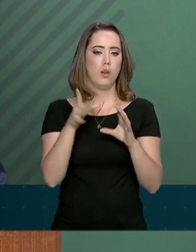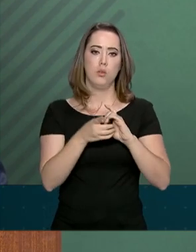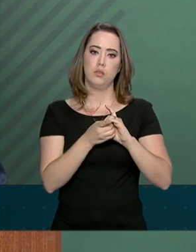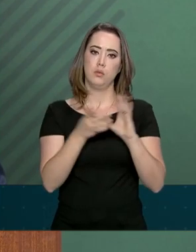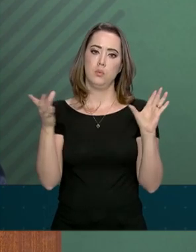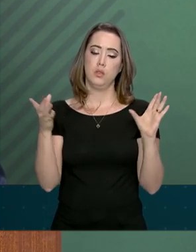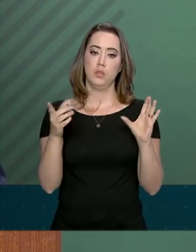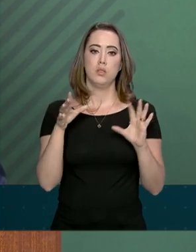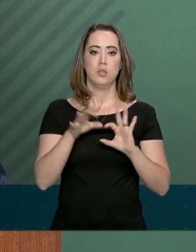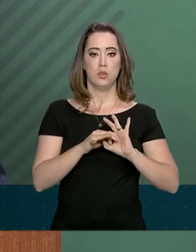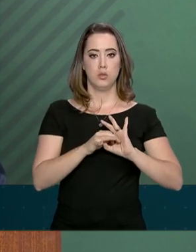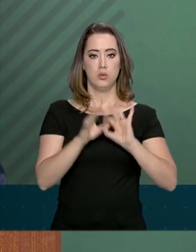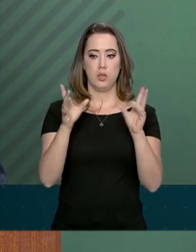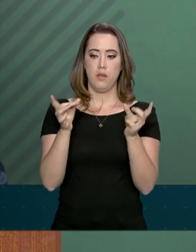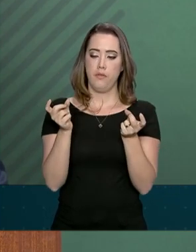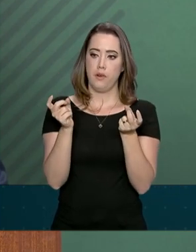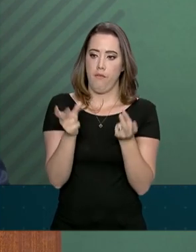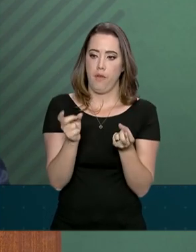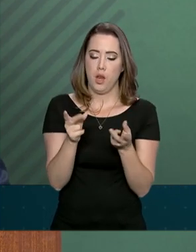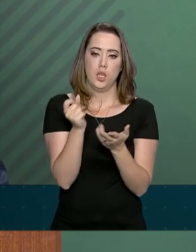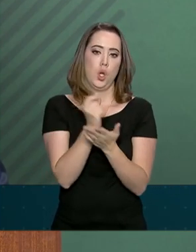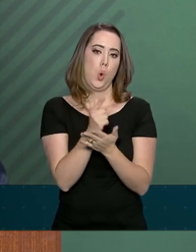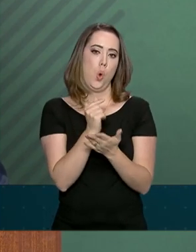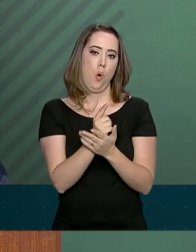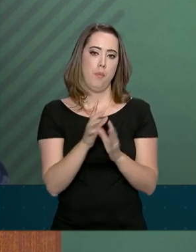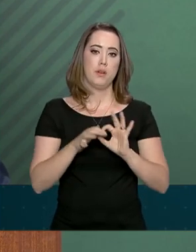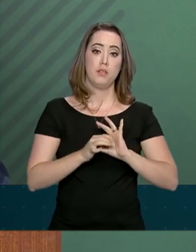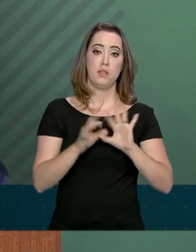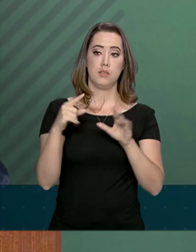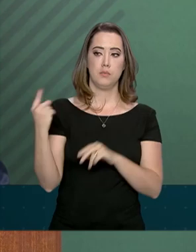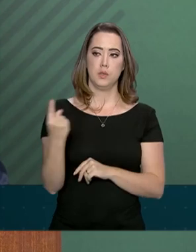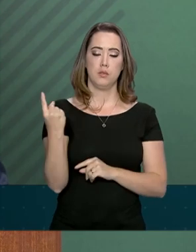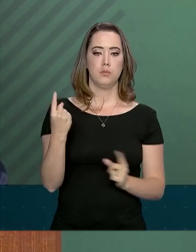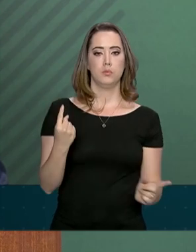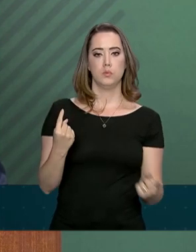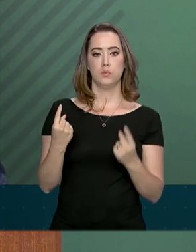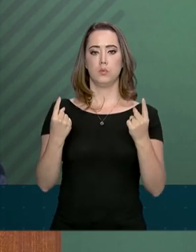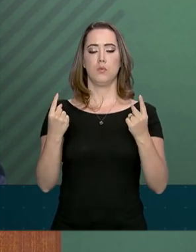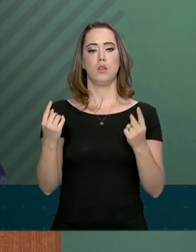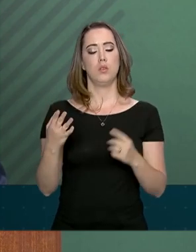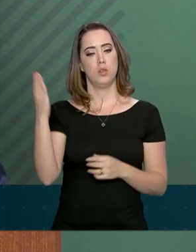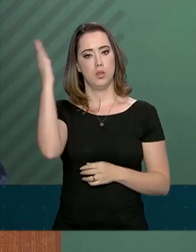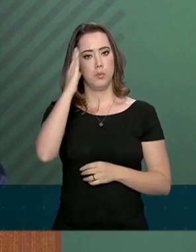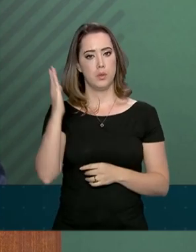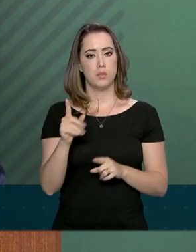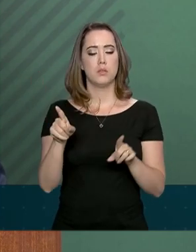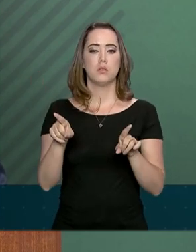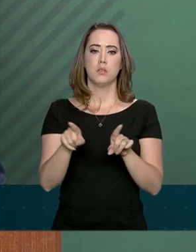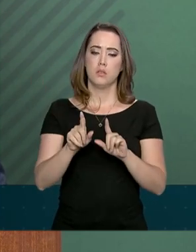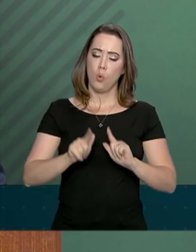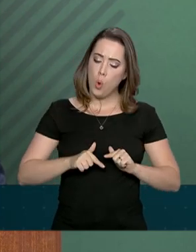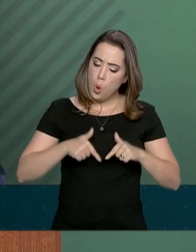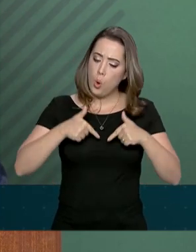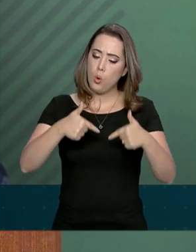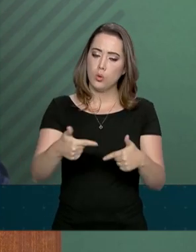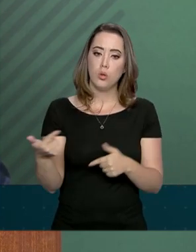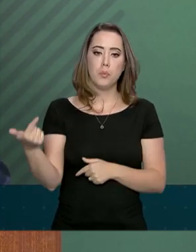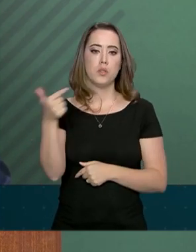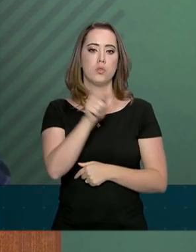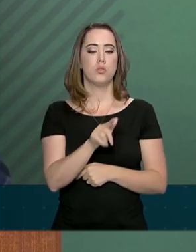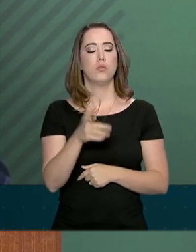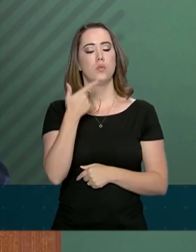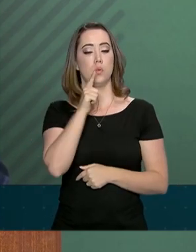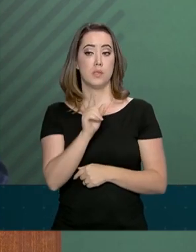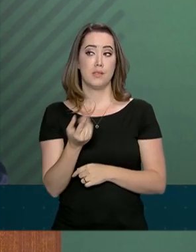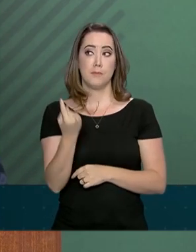do livre mercado e das liberdades individuais que o brasil tanto lutou para resgatar na